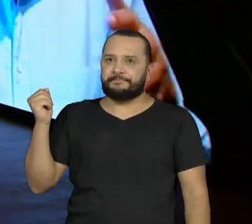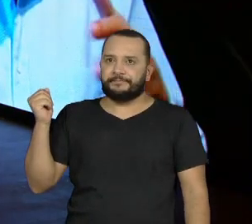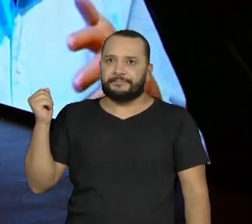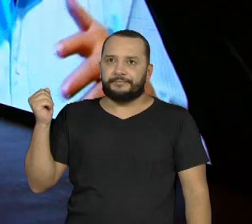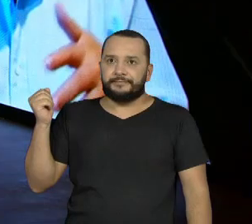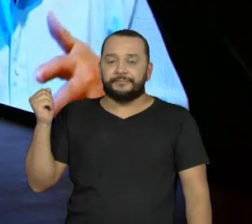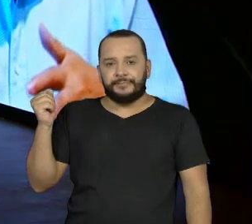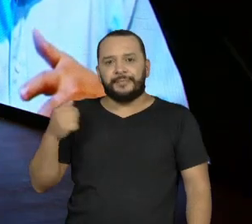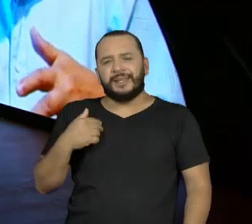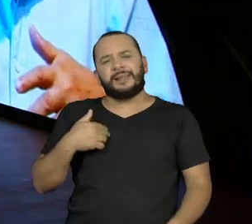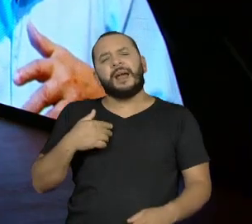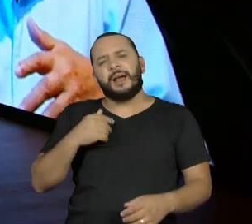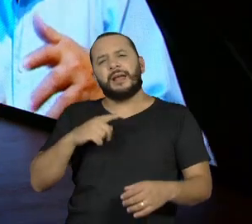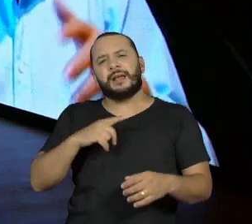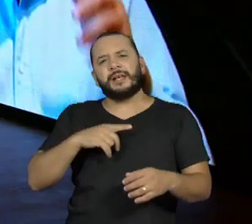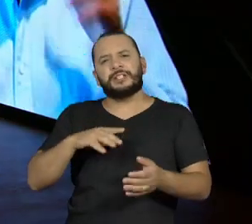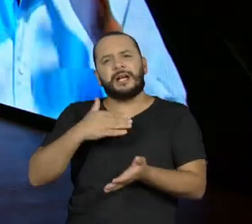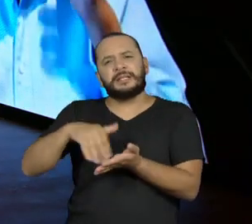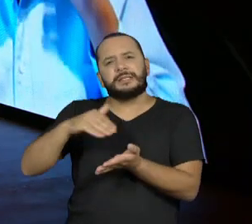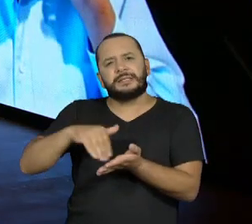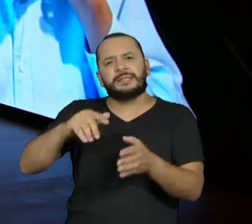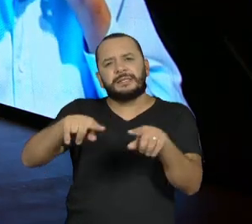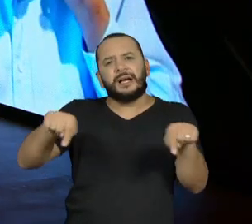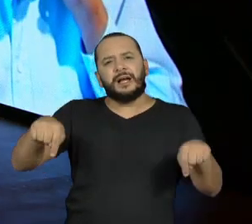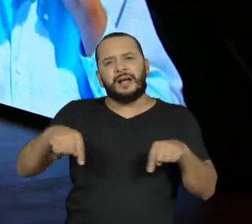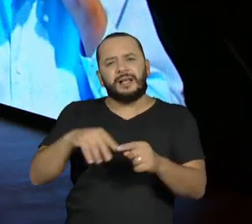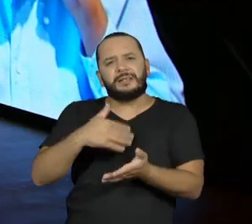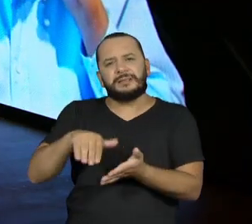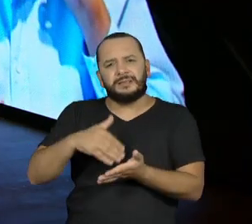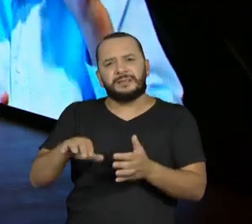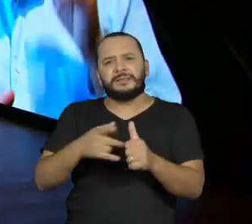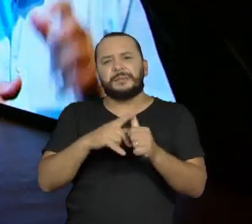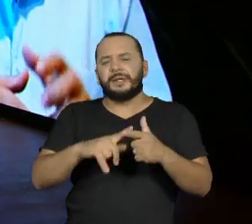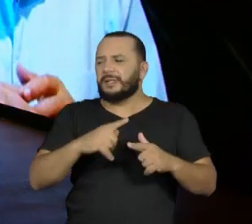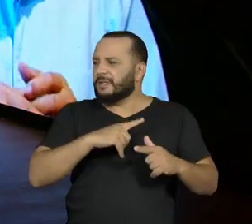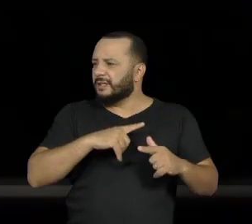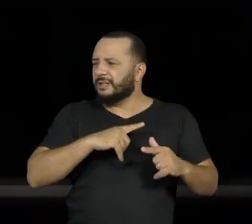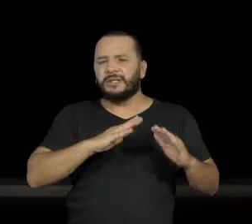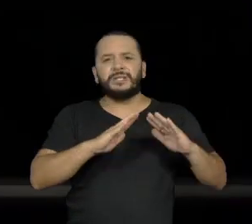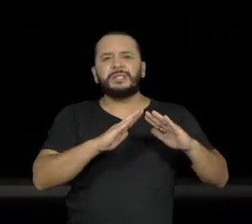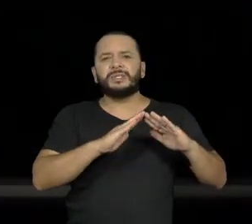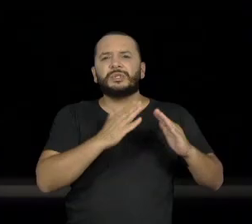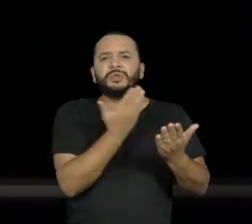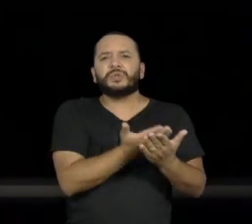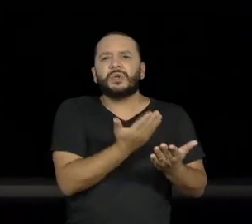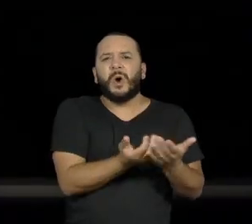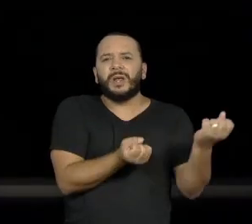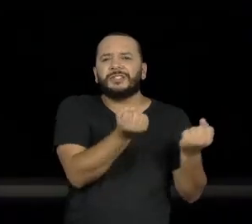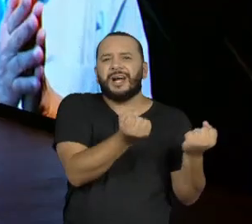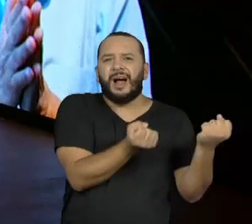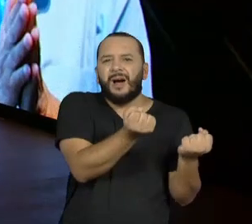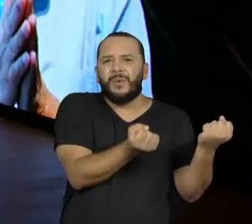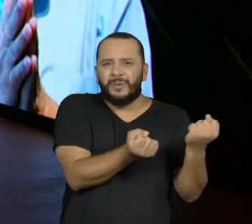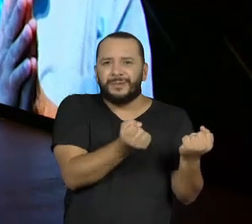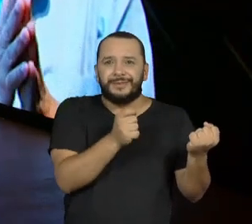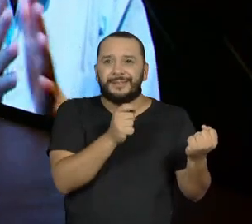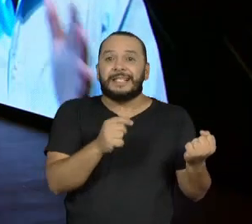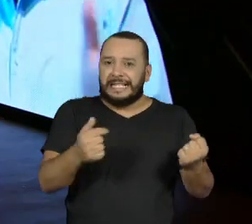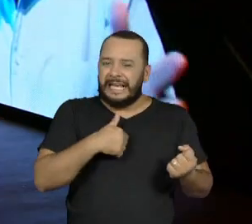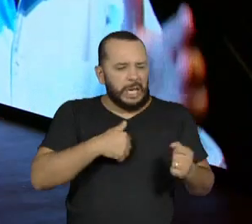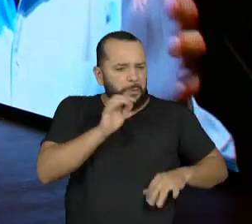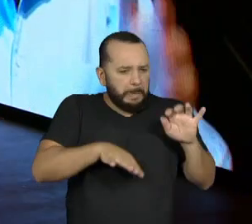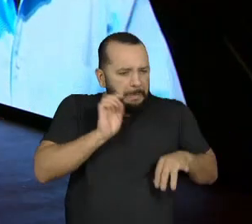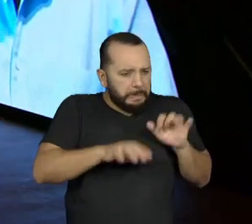em escritórios, em autoescolas, etc, etc. Na autoescola eu achava lindo,